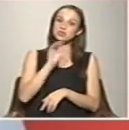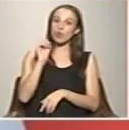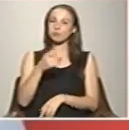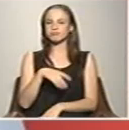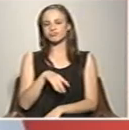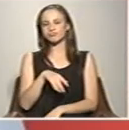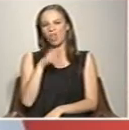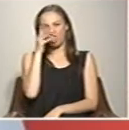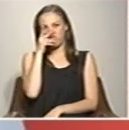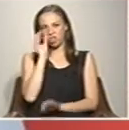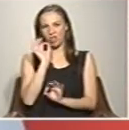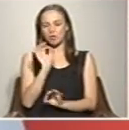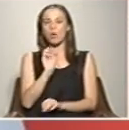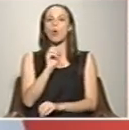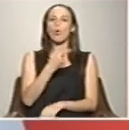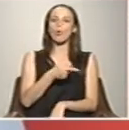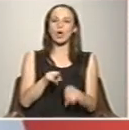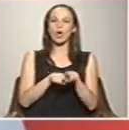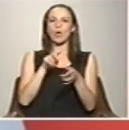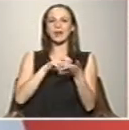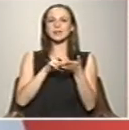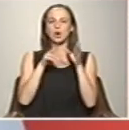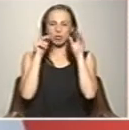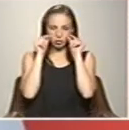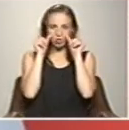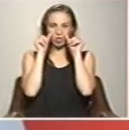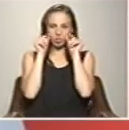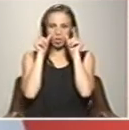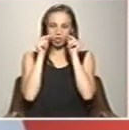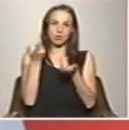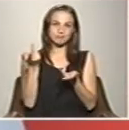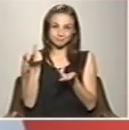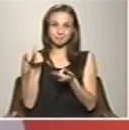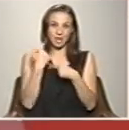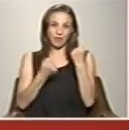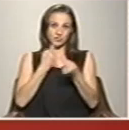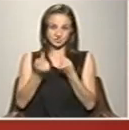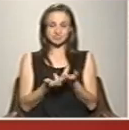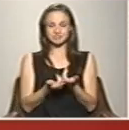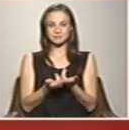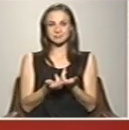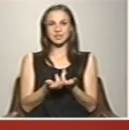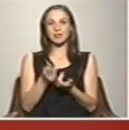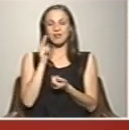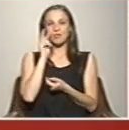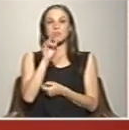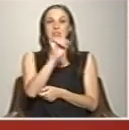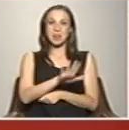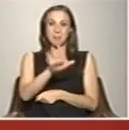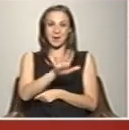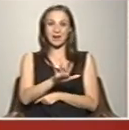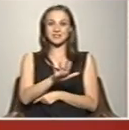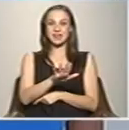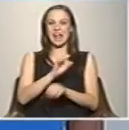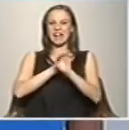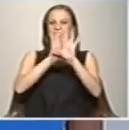felizes, quase. Ou andarmos a dormir durante o dia, por exemplo, como acontece. Basta ver esta imagem, que eu penso que é